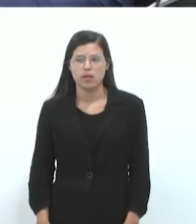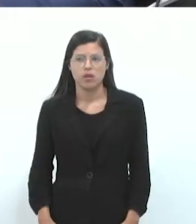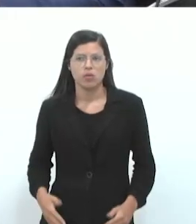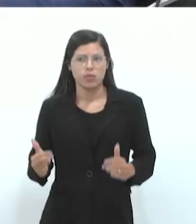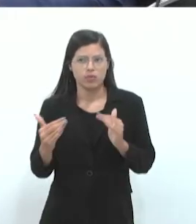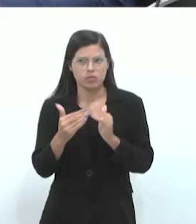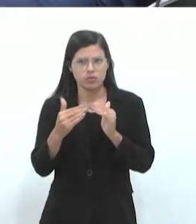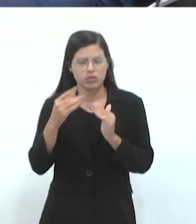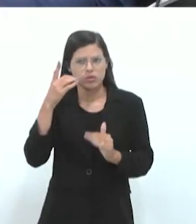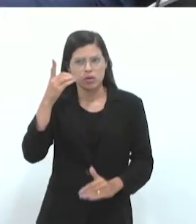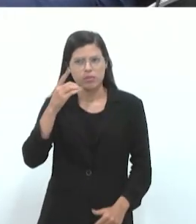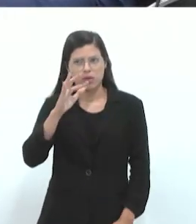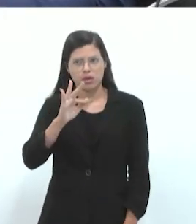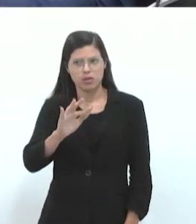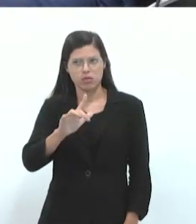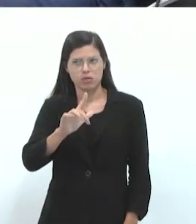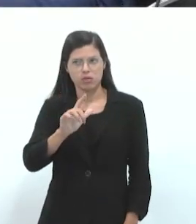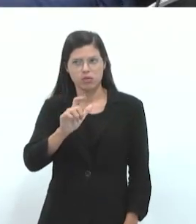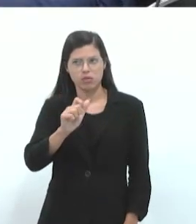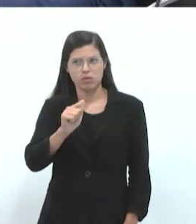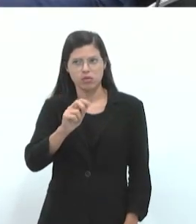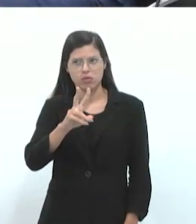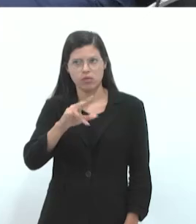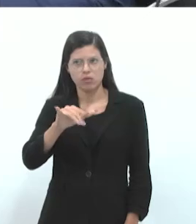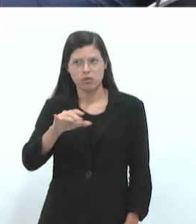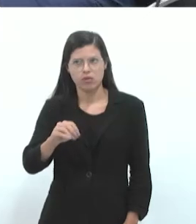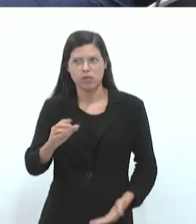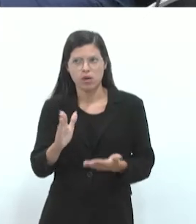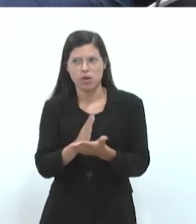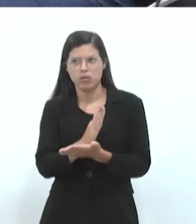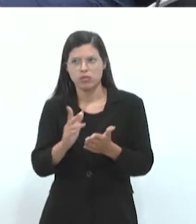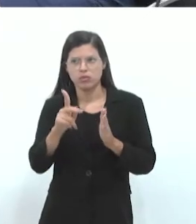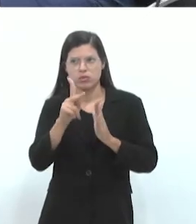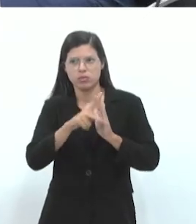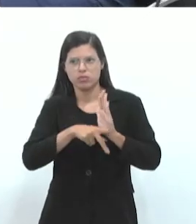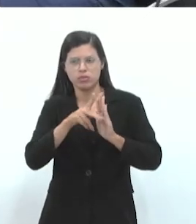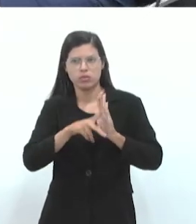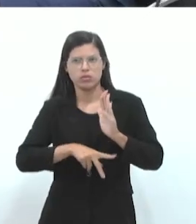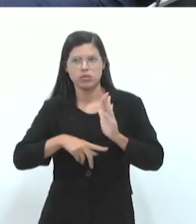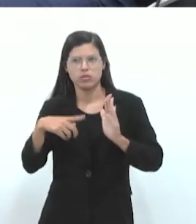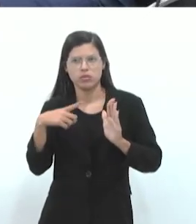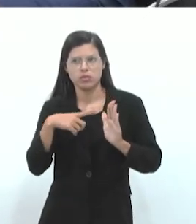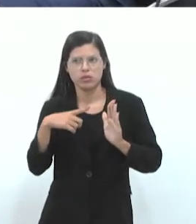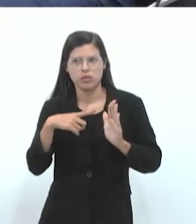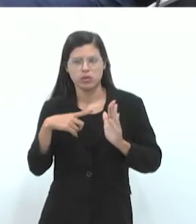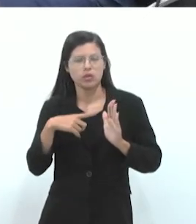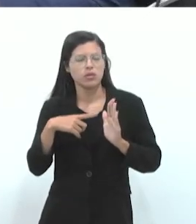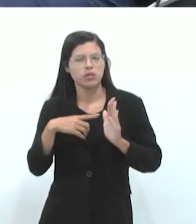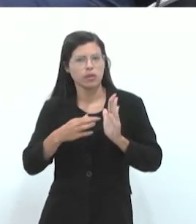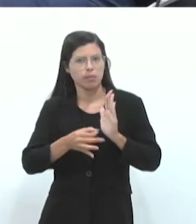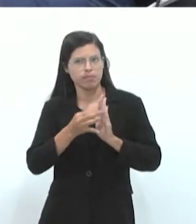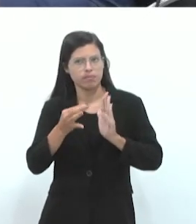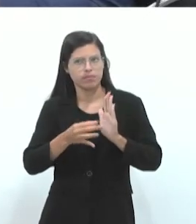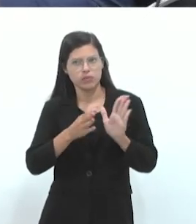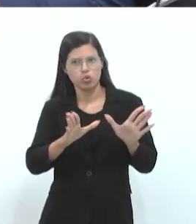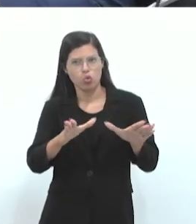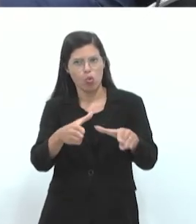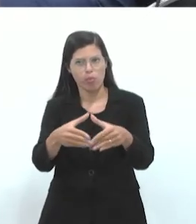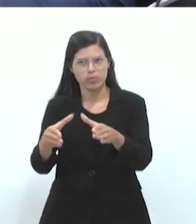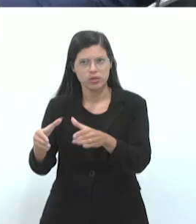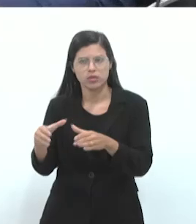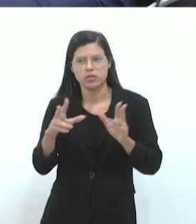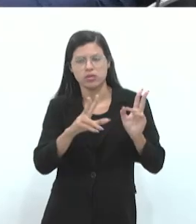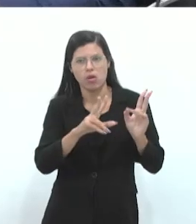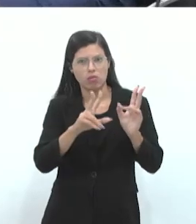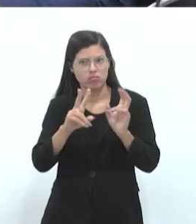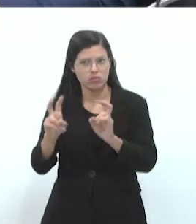deputado Serafini, porque alguns projetos que acabam recebendo pareceres em comissões temáticas, comissões